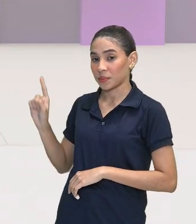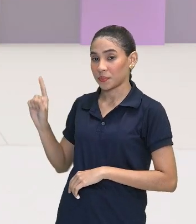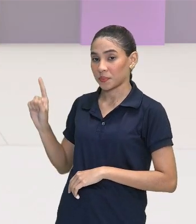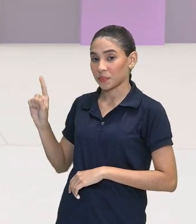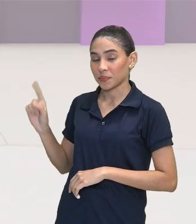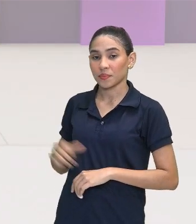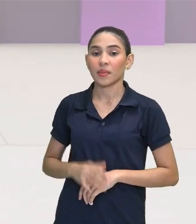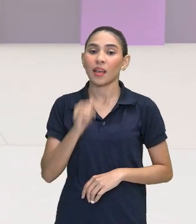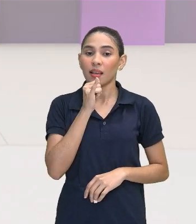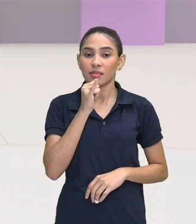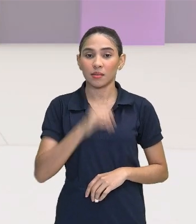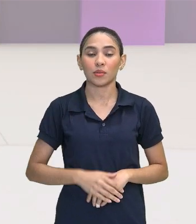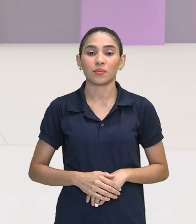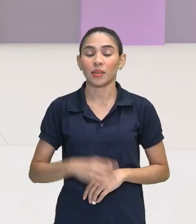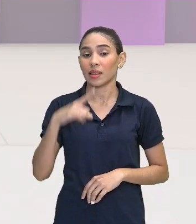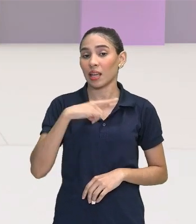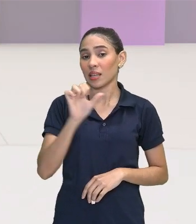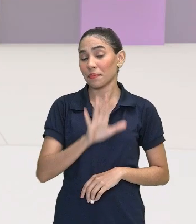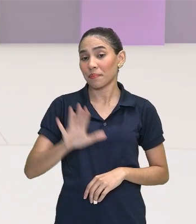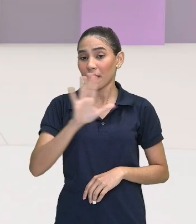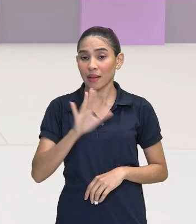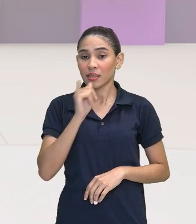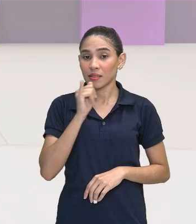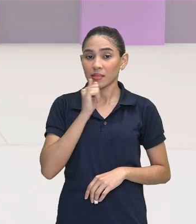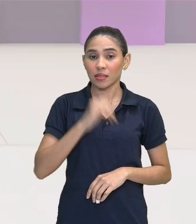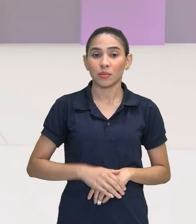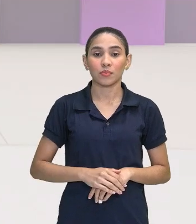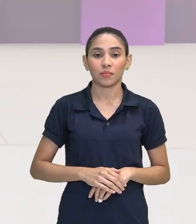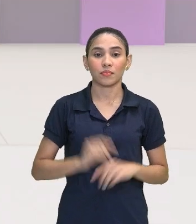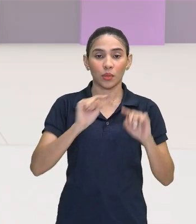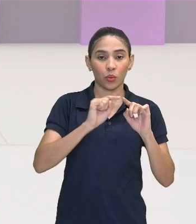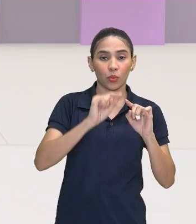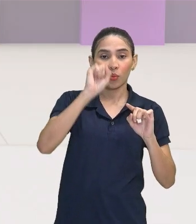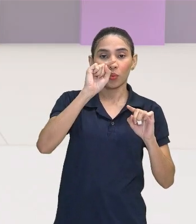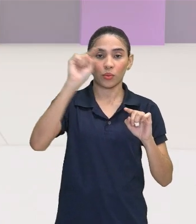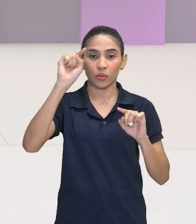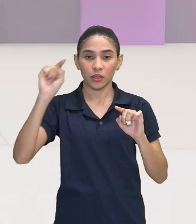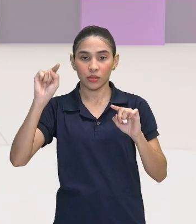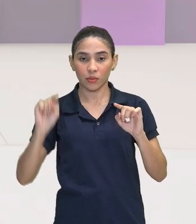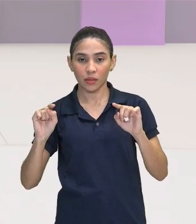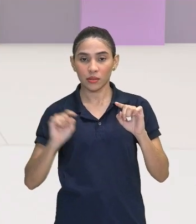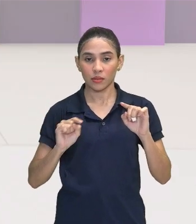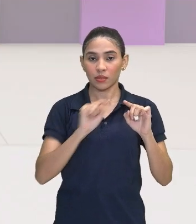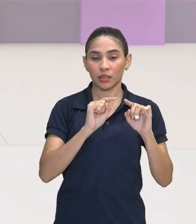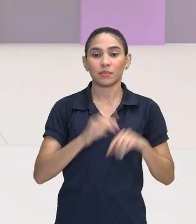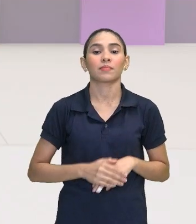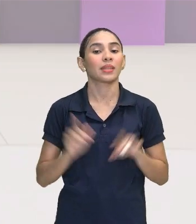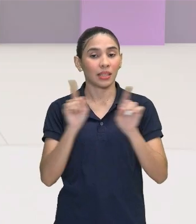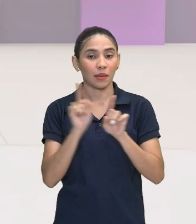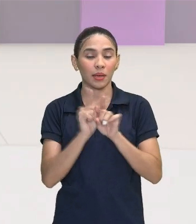Por exemplo, aí no caso, tem uma figura de 1, 2, 3, 4, 6 lados, tá? Um hexágono. Nós temos um